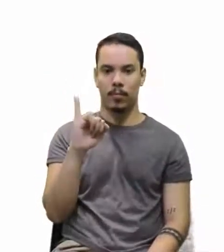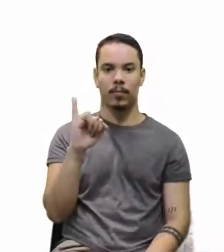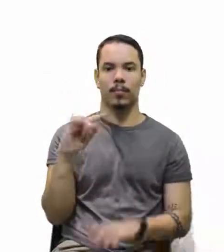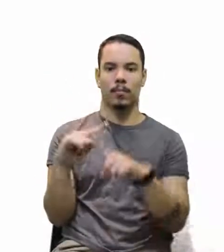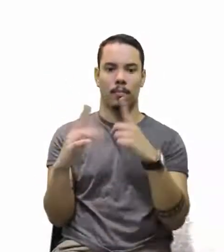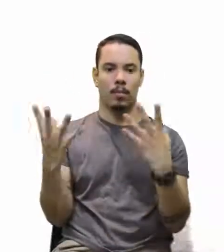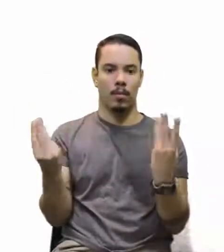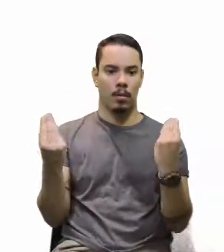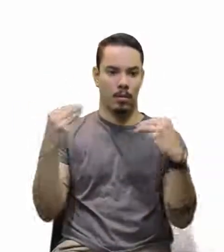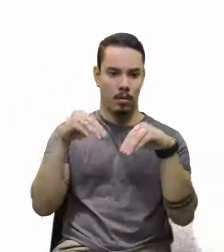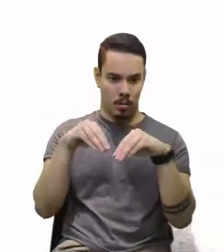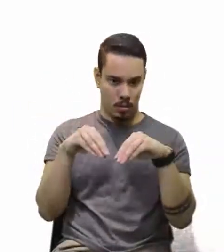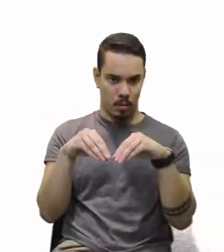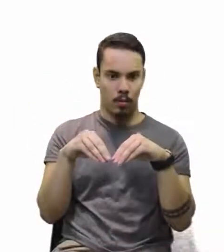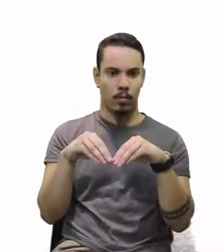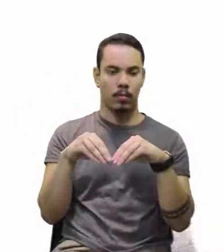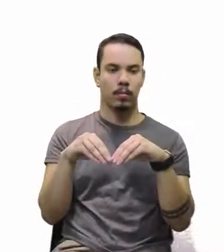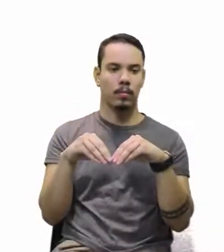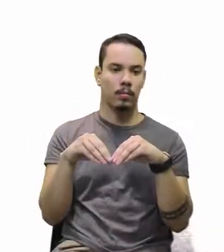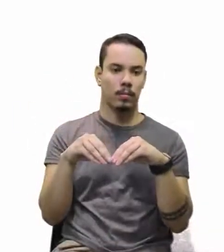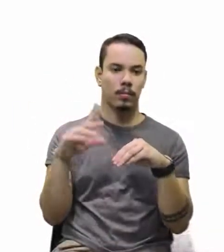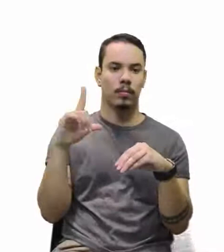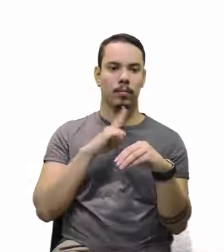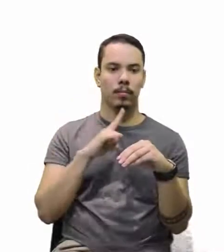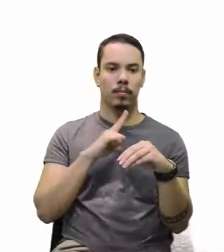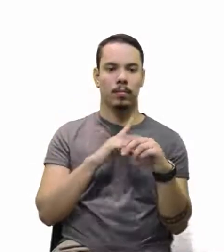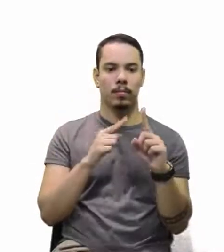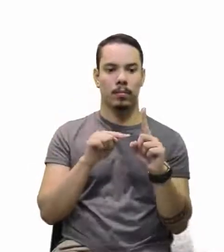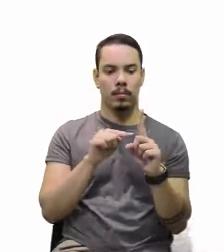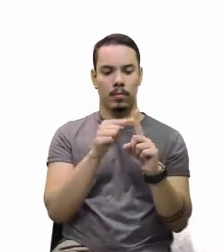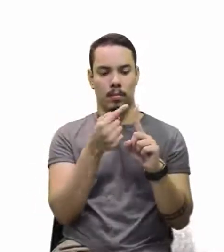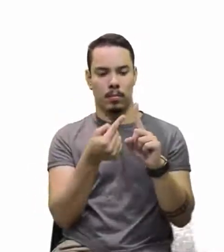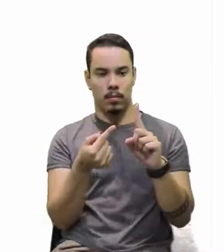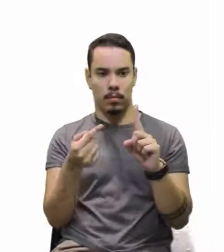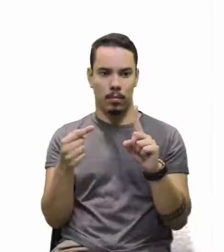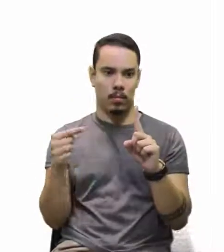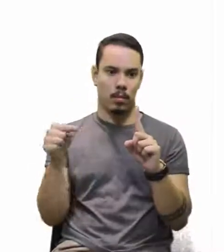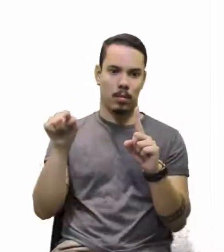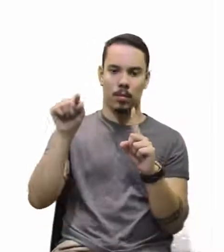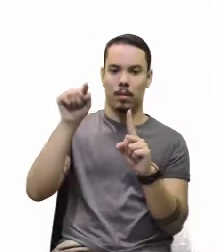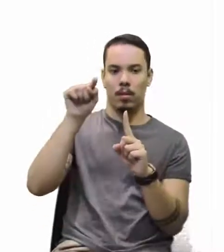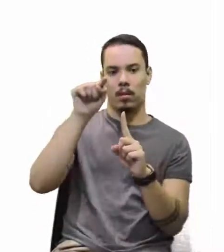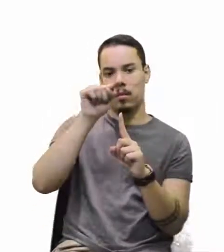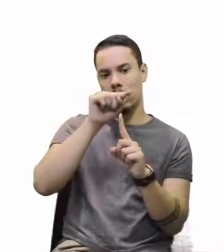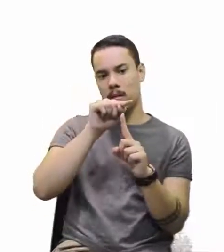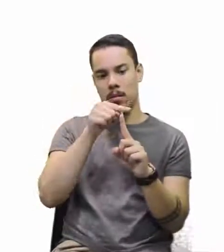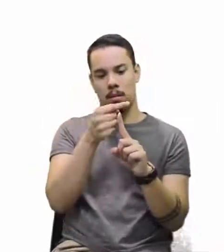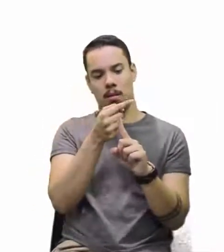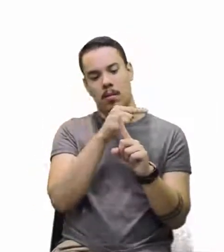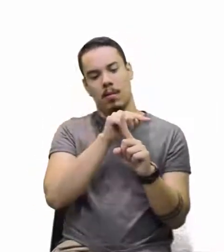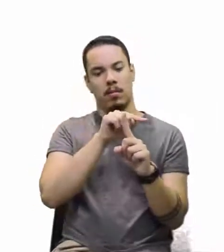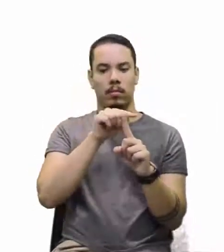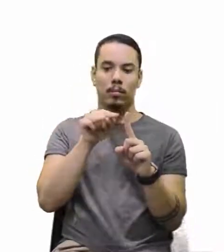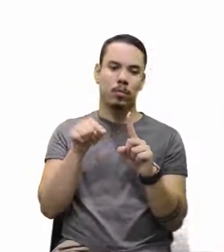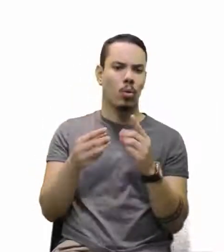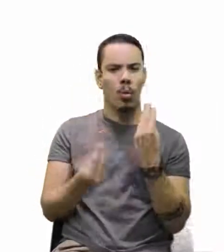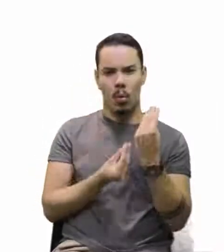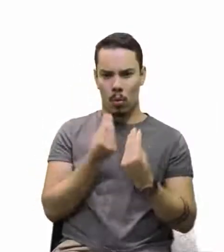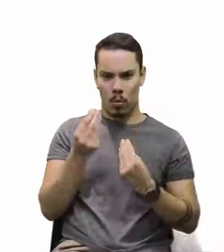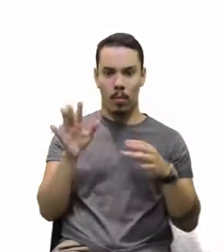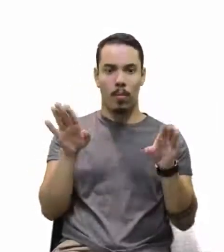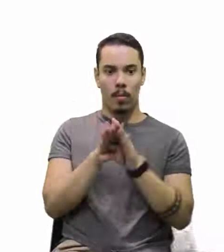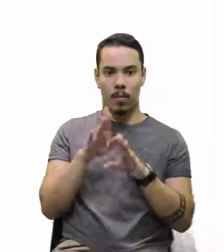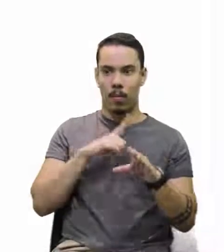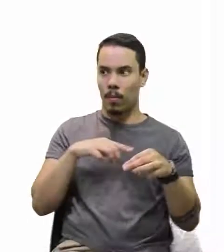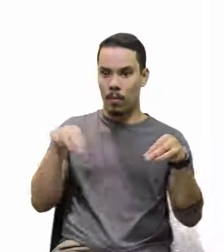aqui, ela passa por baixo, sai aqui, vara de novo esse plano, né? E aí tem um campo